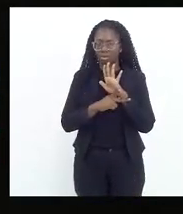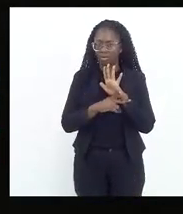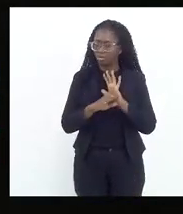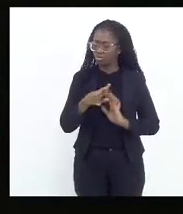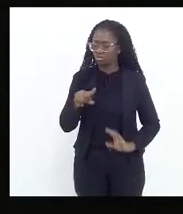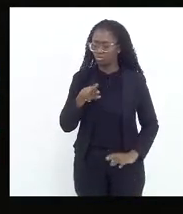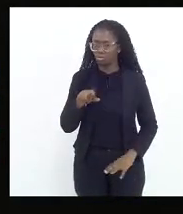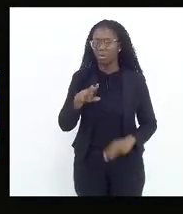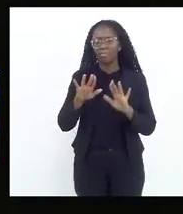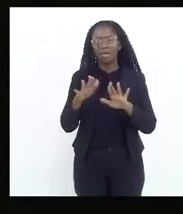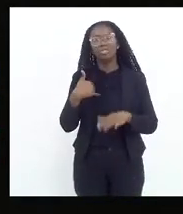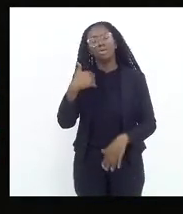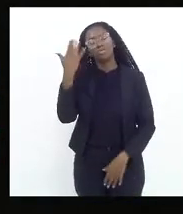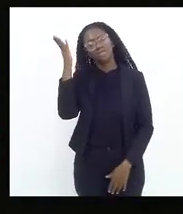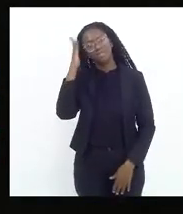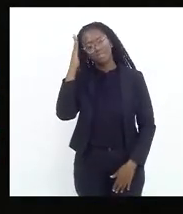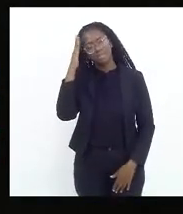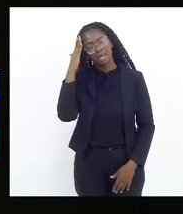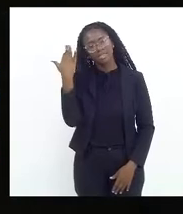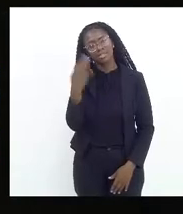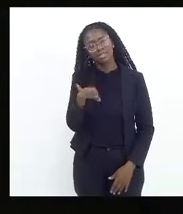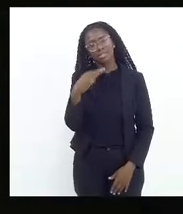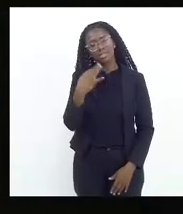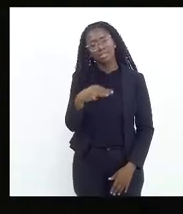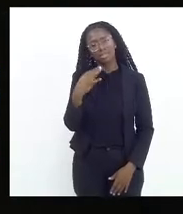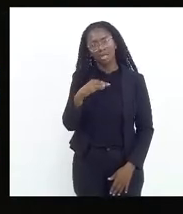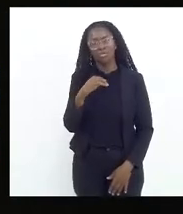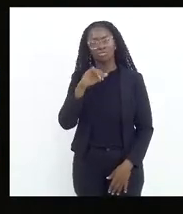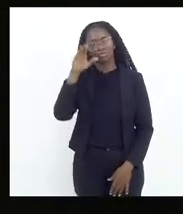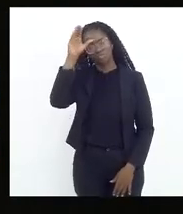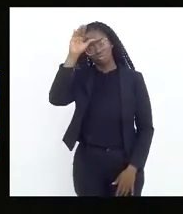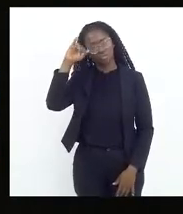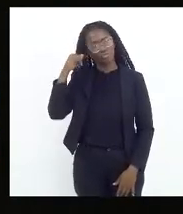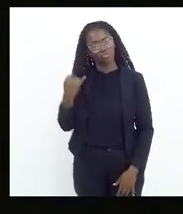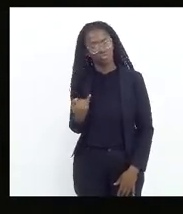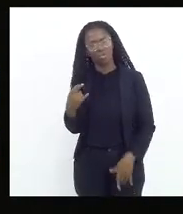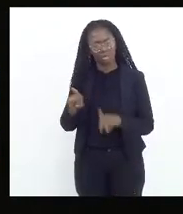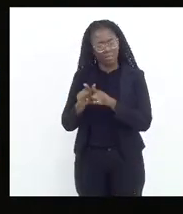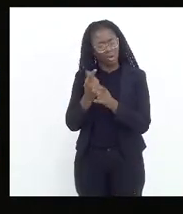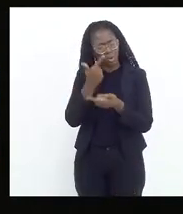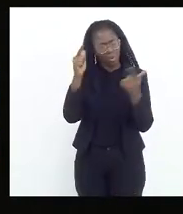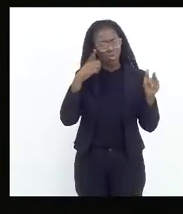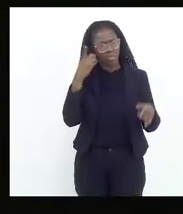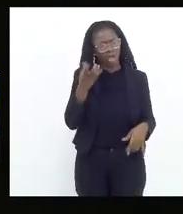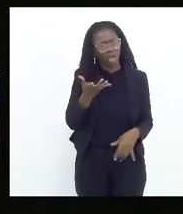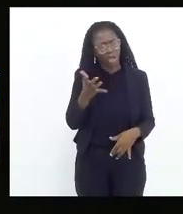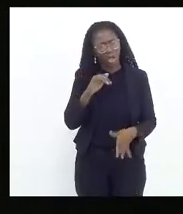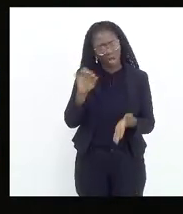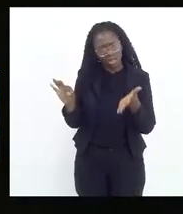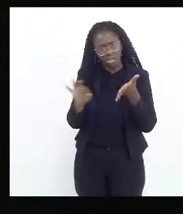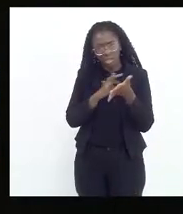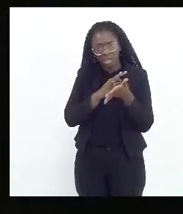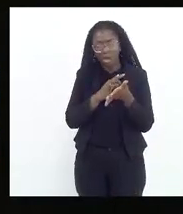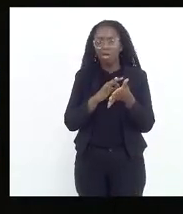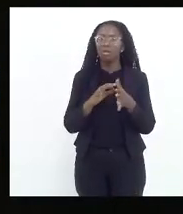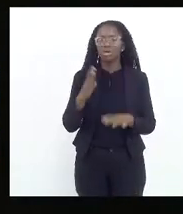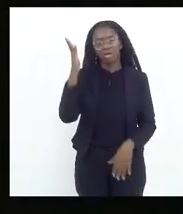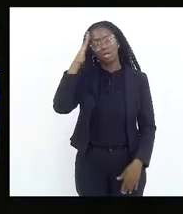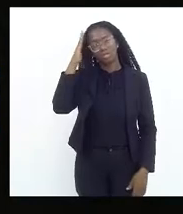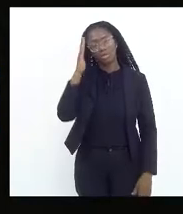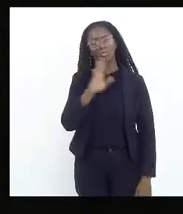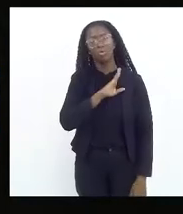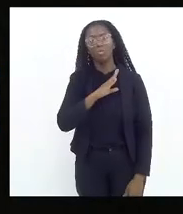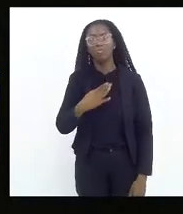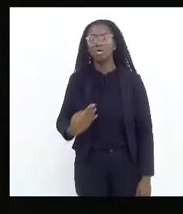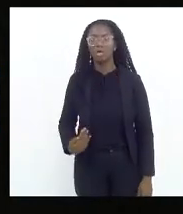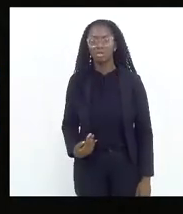tenho certeza, Tia Ju, e demais deputados que queiram assinar esse projeto, que o governador vai se